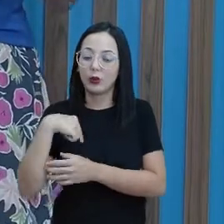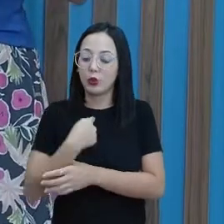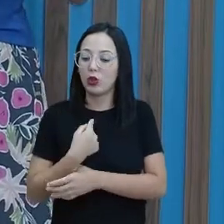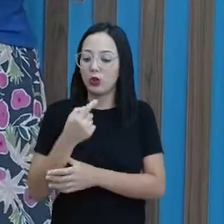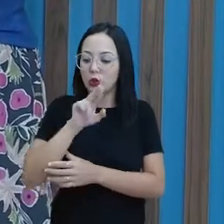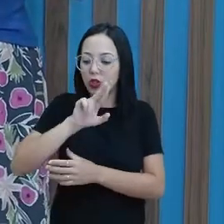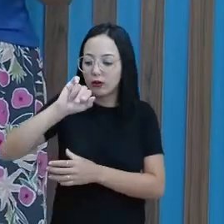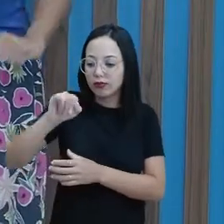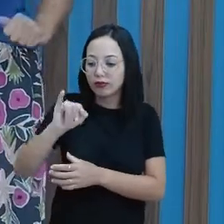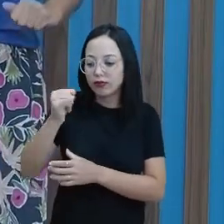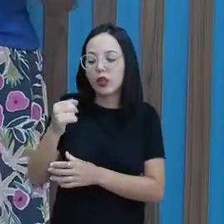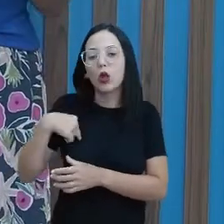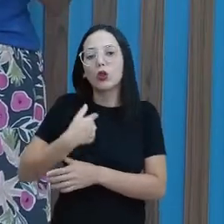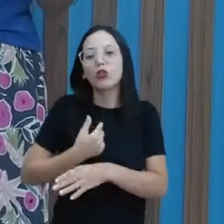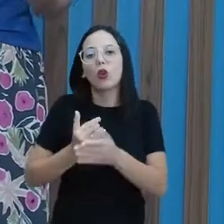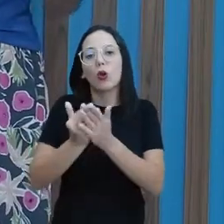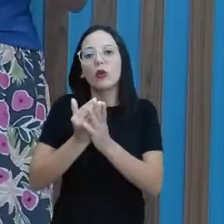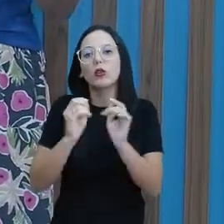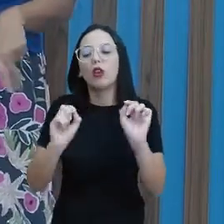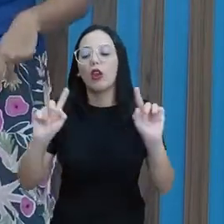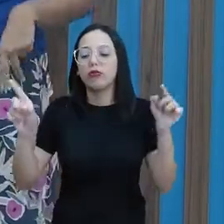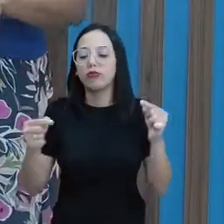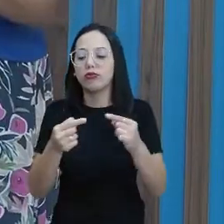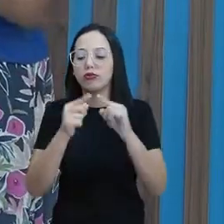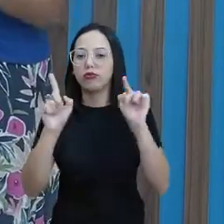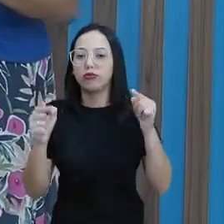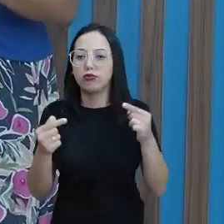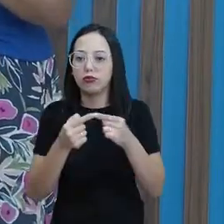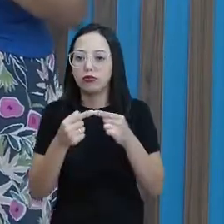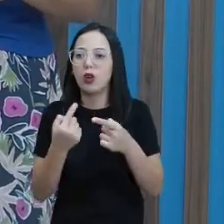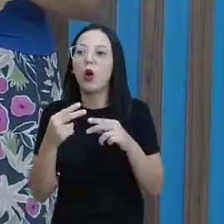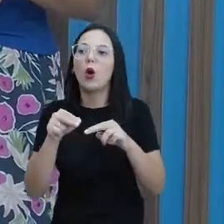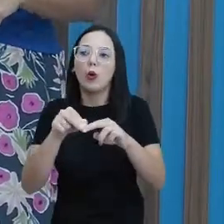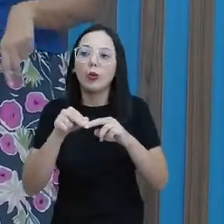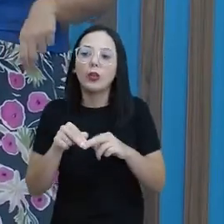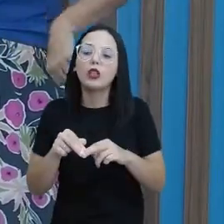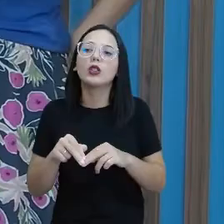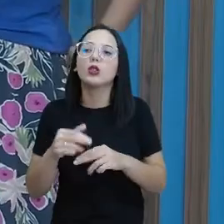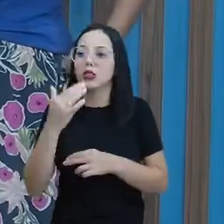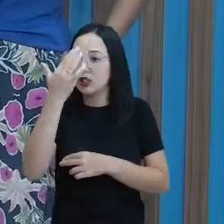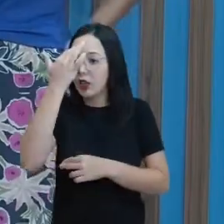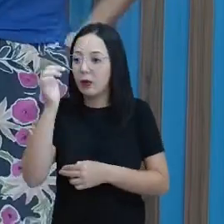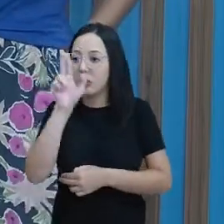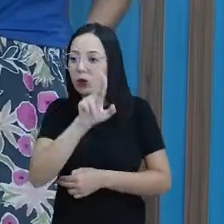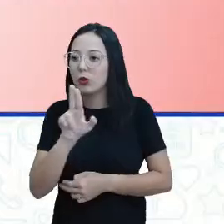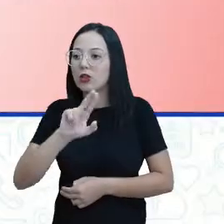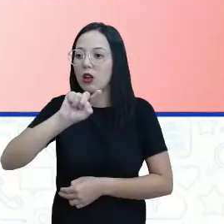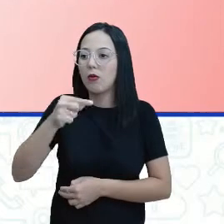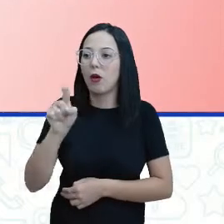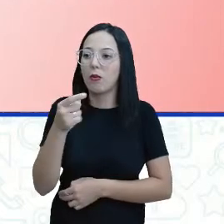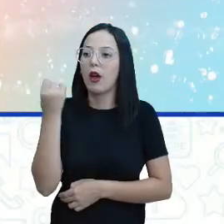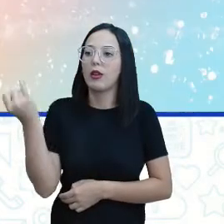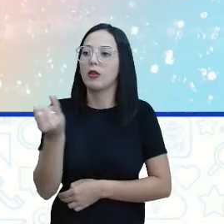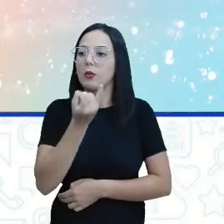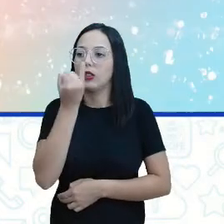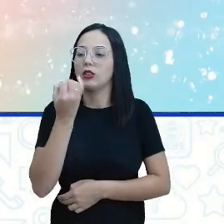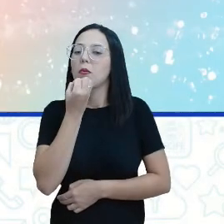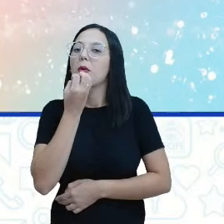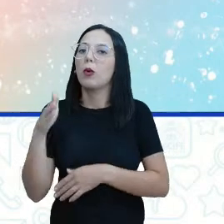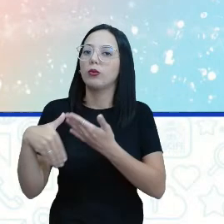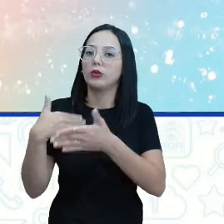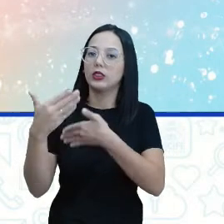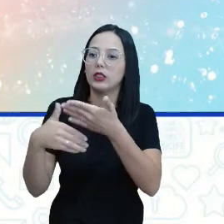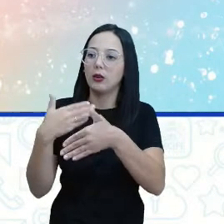a gente comete menos equívocos de concordância, por exemplo. Por isso, conhecer e saber usar os sinais de pontuação é primordial para um bom